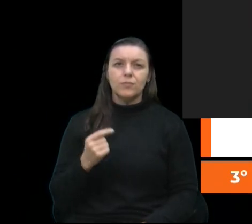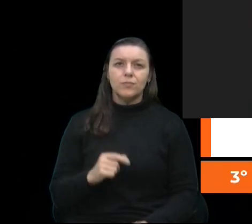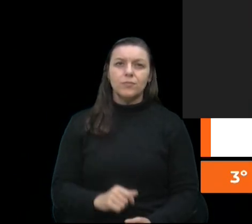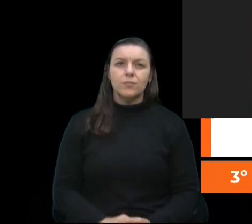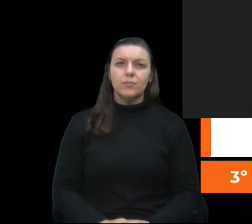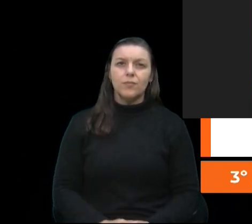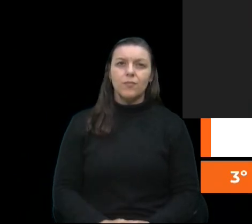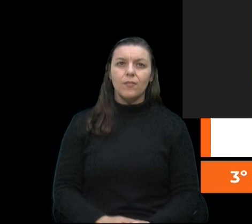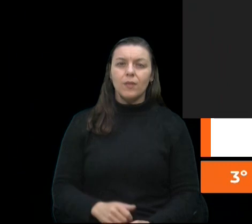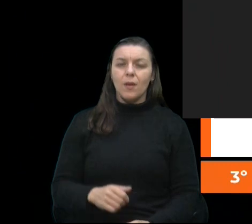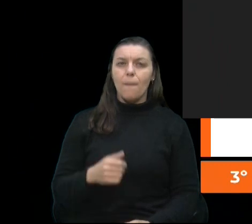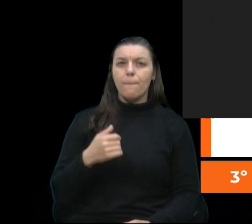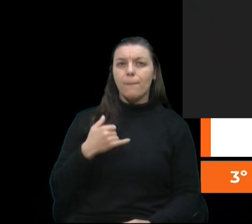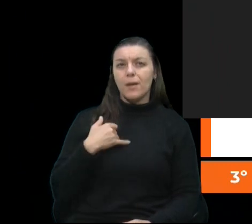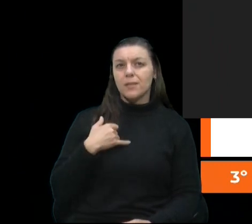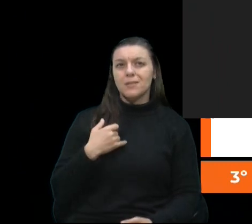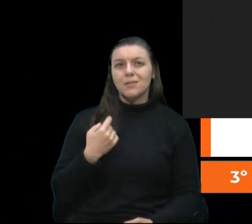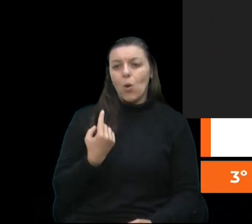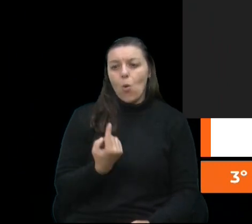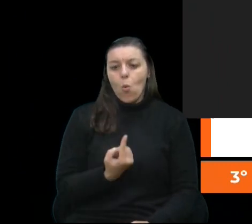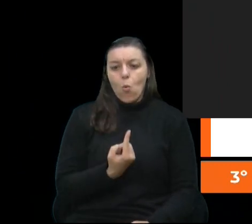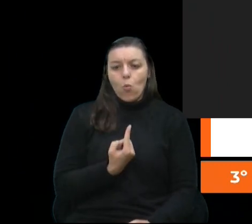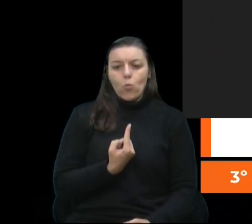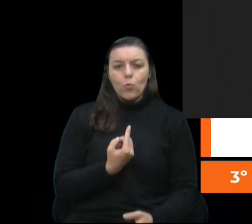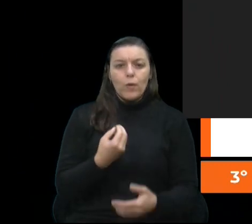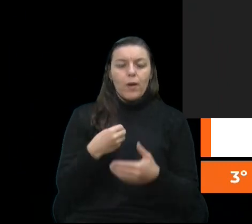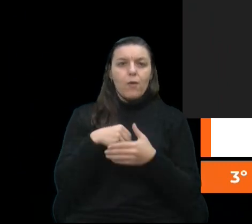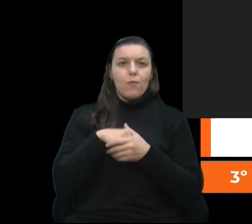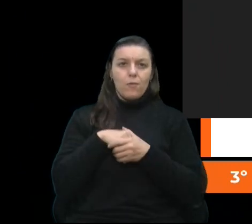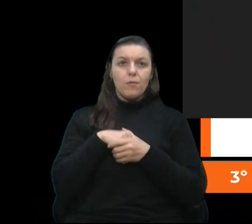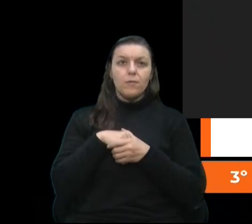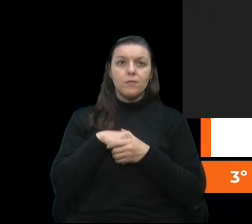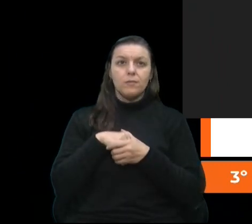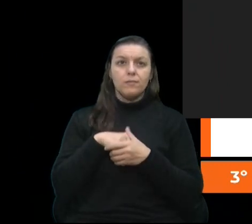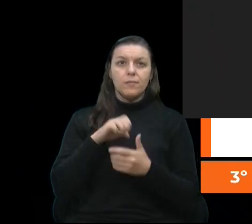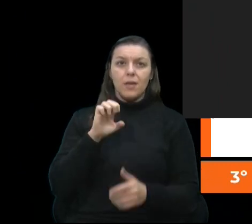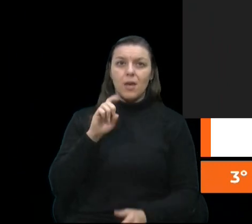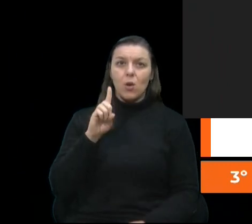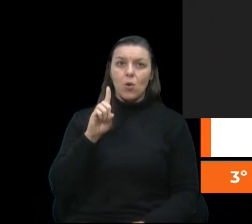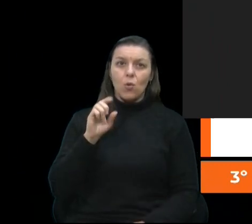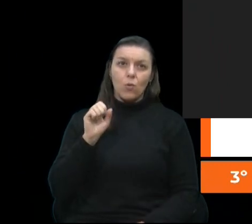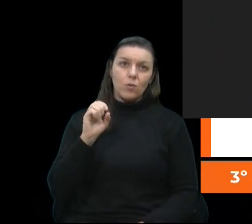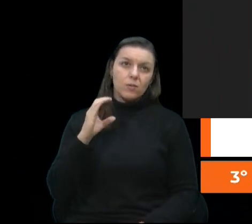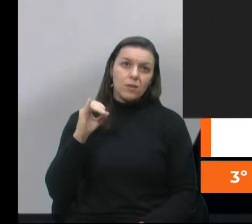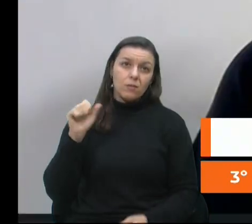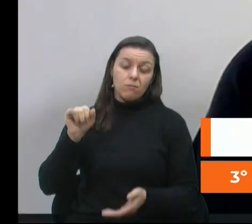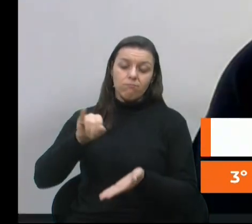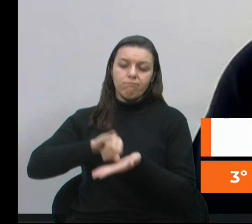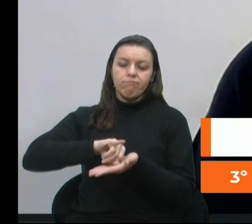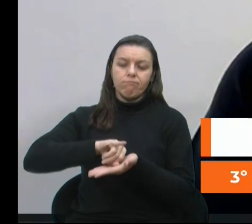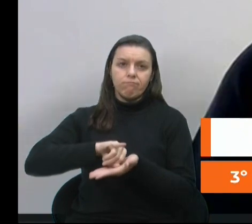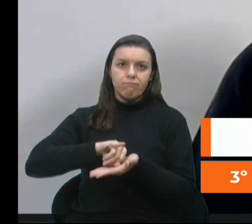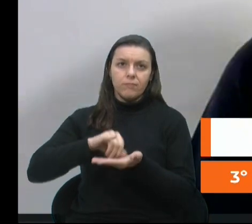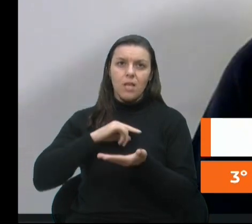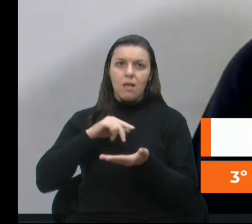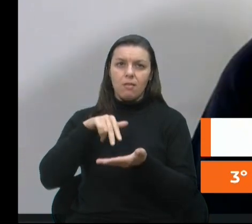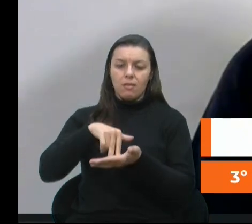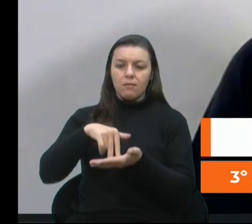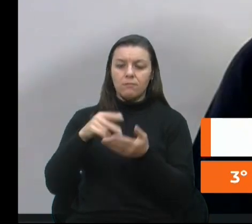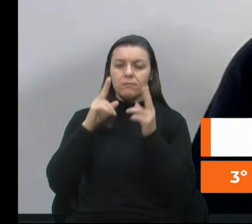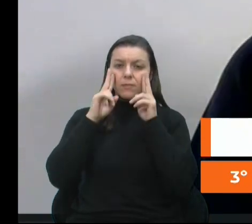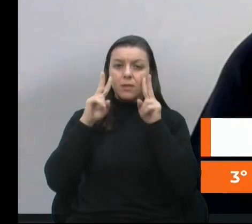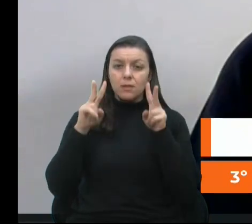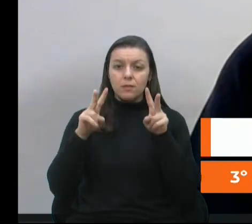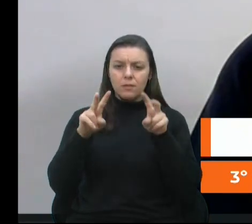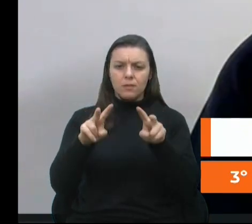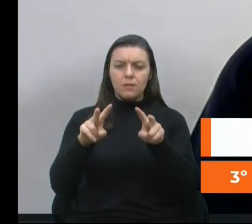mais egocêntrico, não vou dizer egoísta, mas eu vou dizer egocêntrico, onde ela está no centro, onde ela quer atenção, onde ela